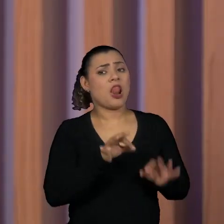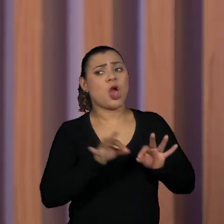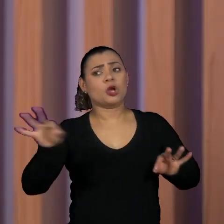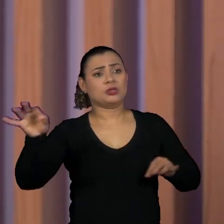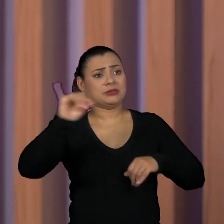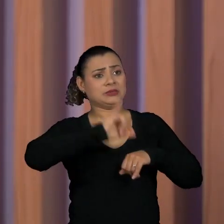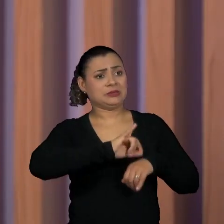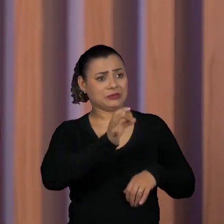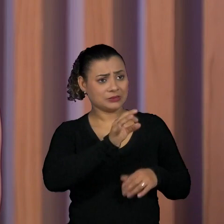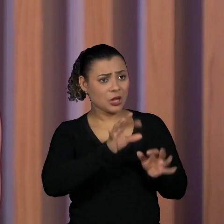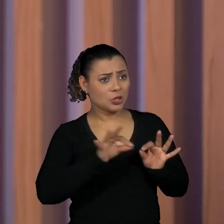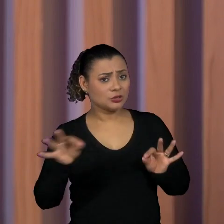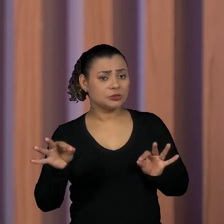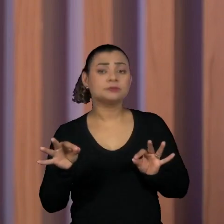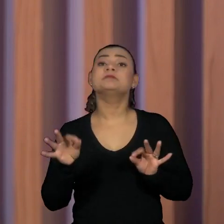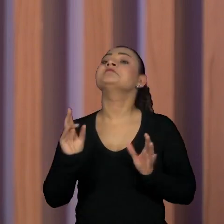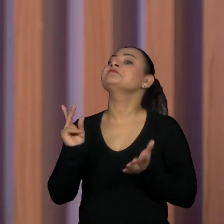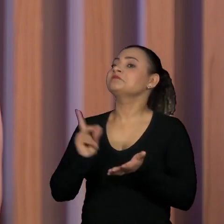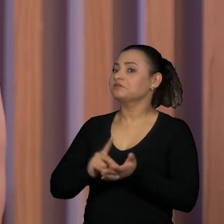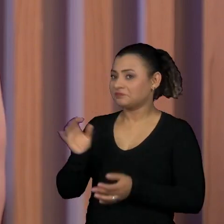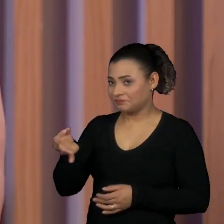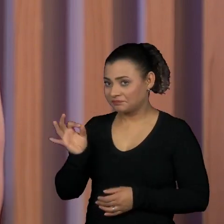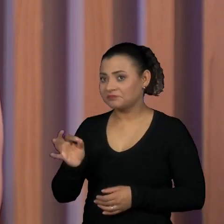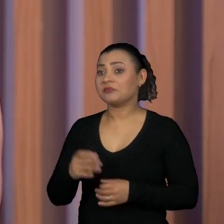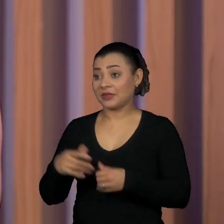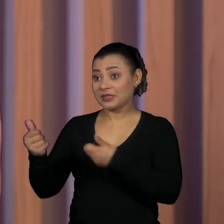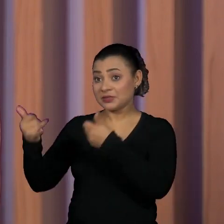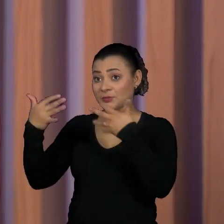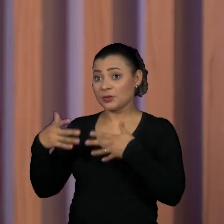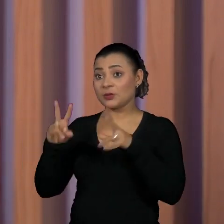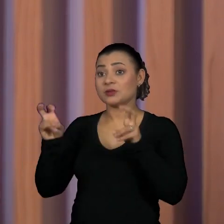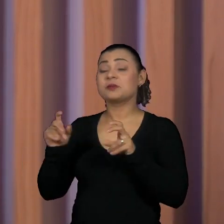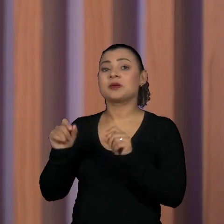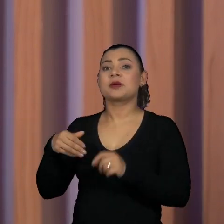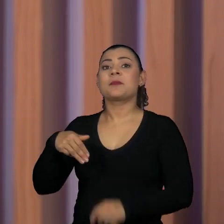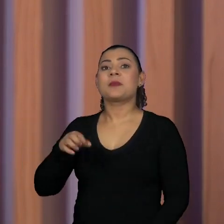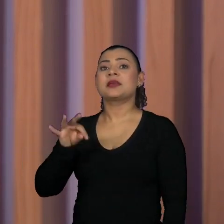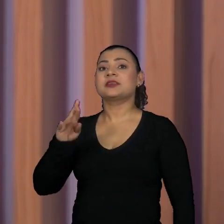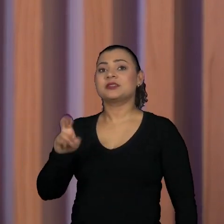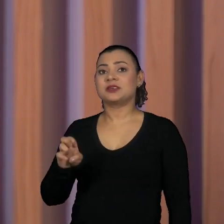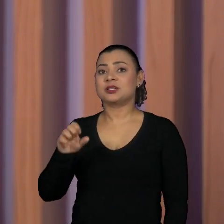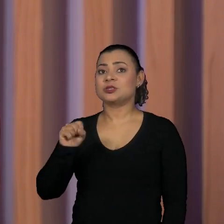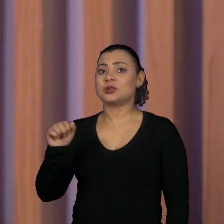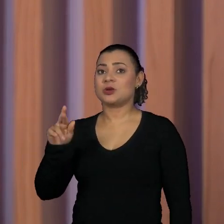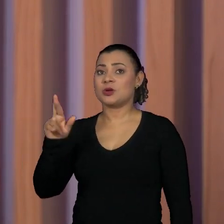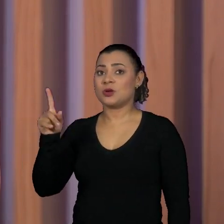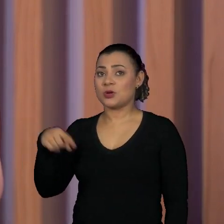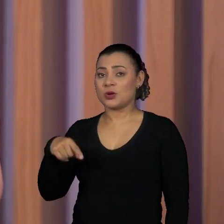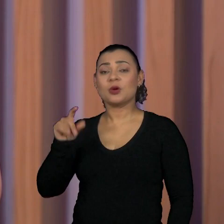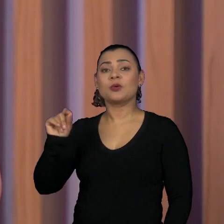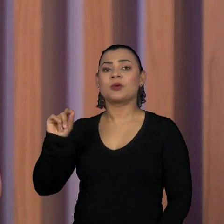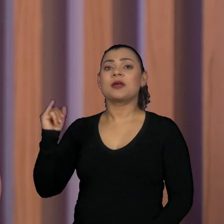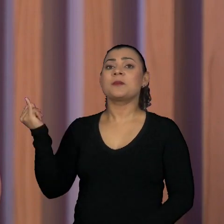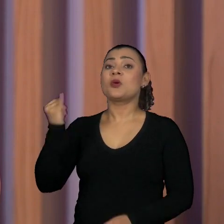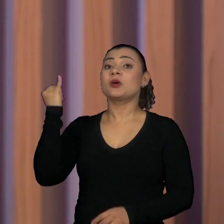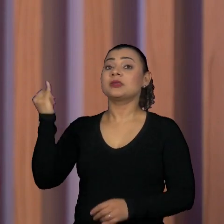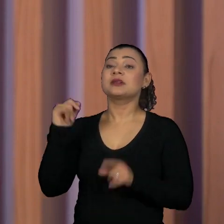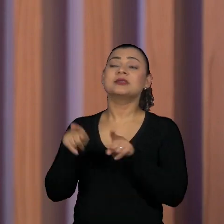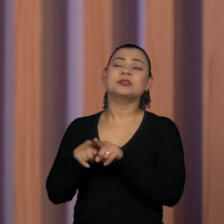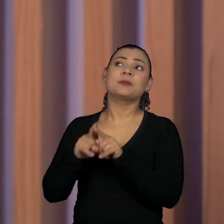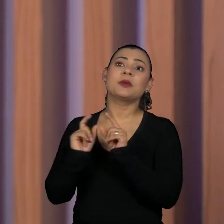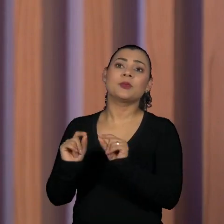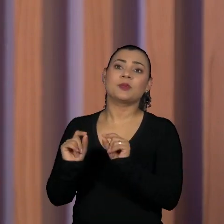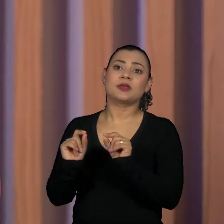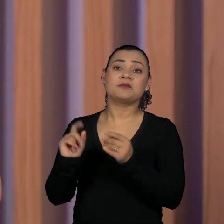aí você menciona, na verdade, o mestre Soró, falando da civirologia, né? Eu acho que é importante a gente considerar o